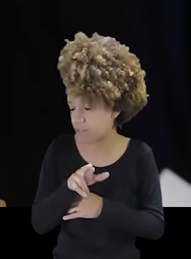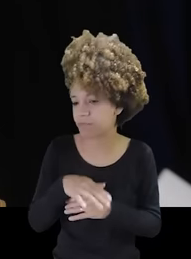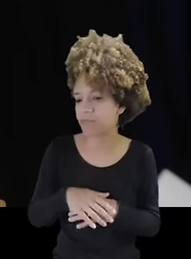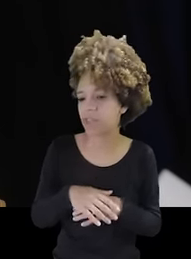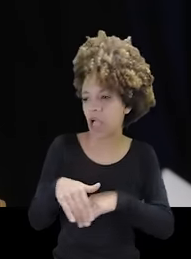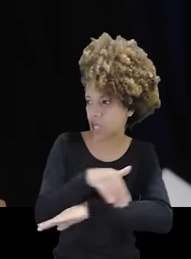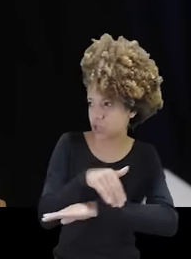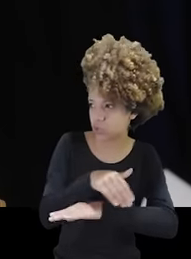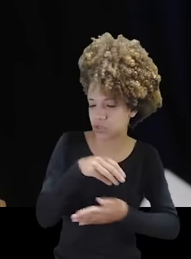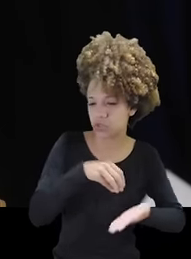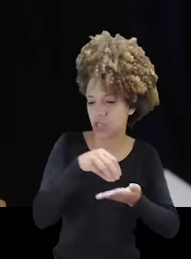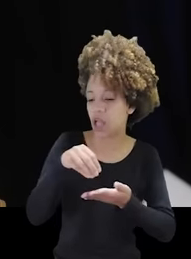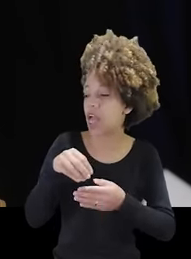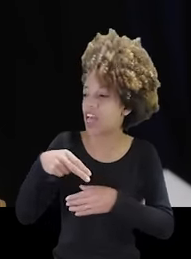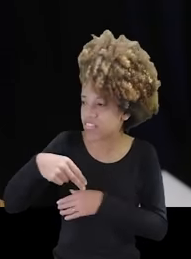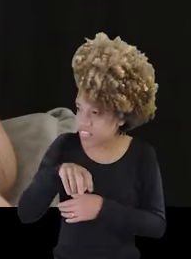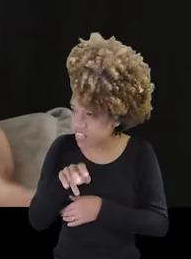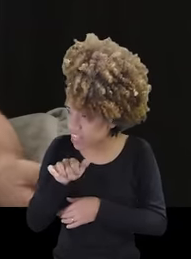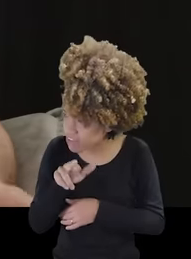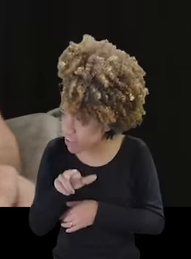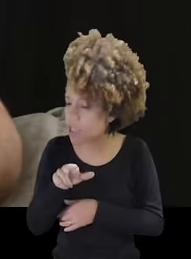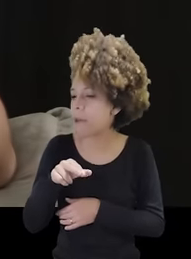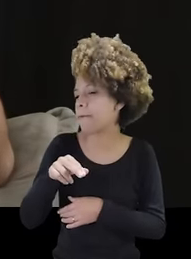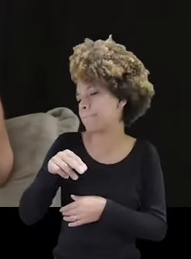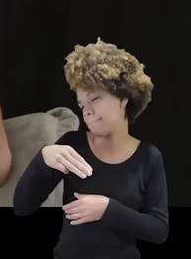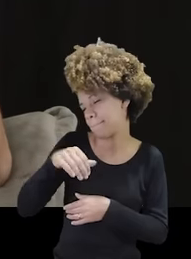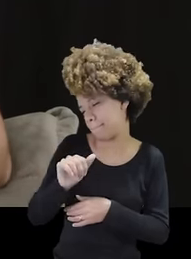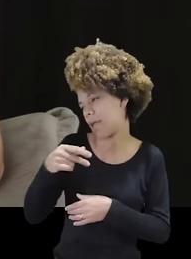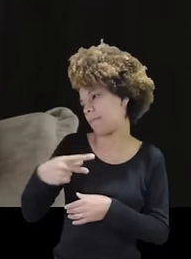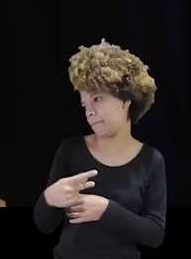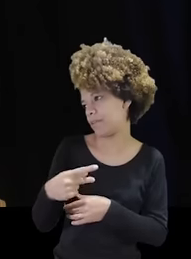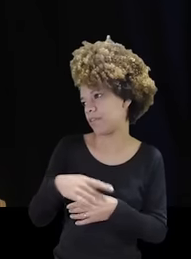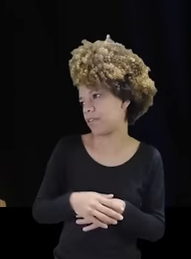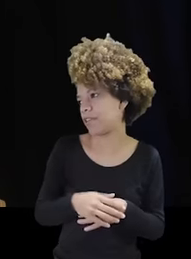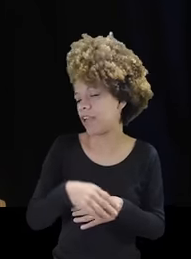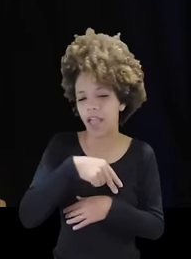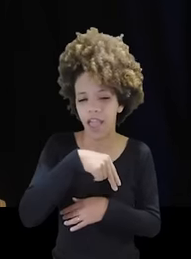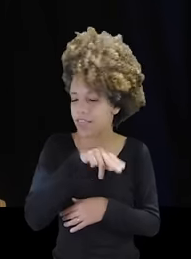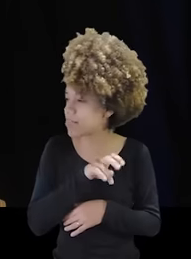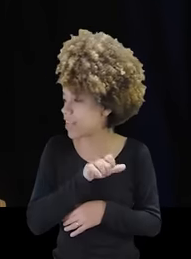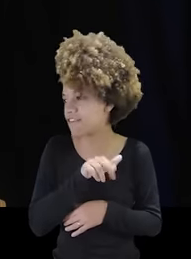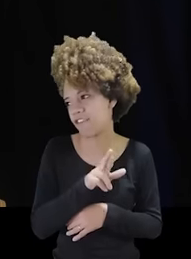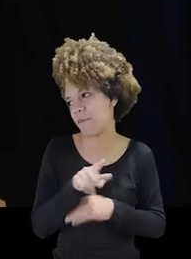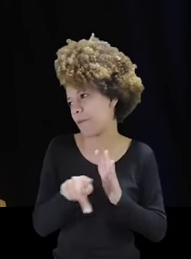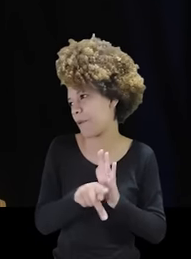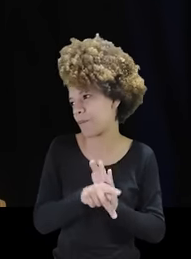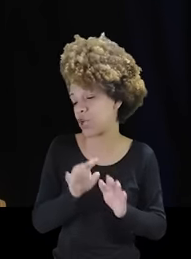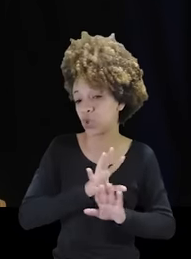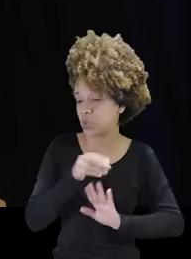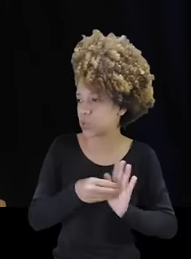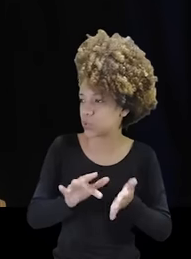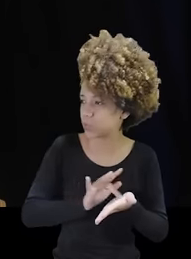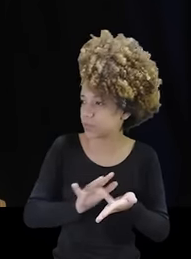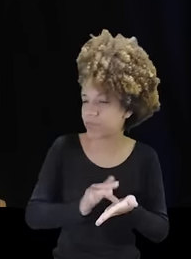para você ver as ruas e tals usam entendi aí e tudo